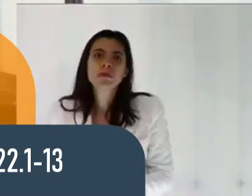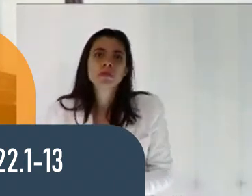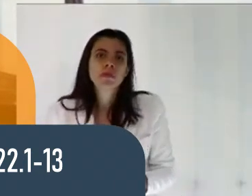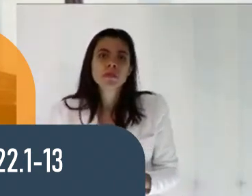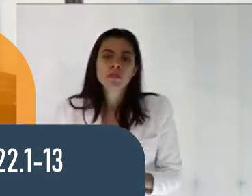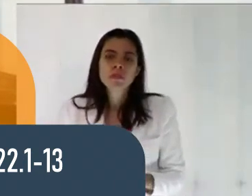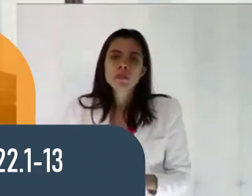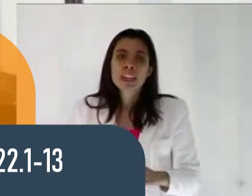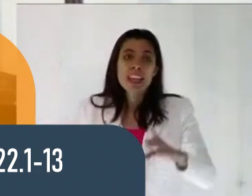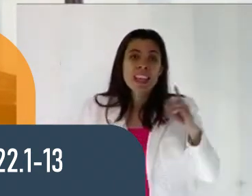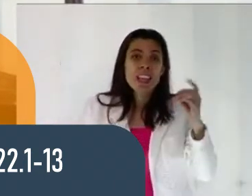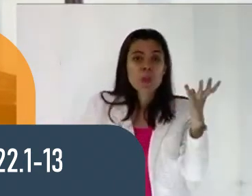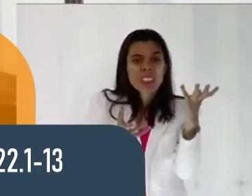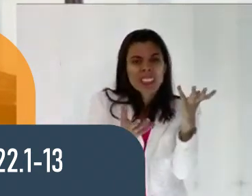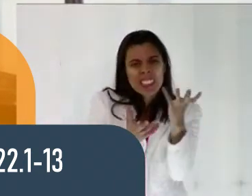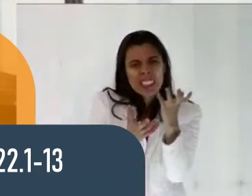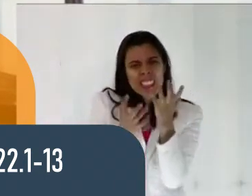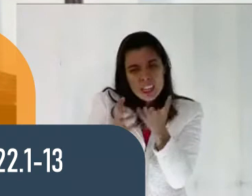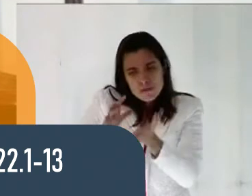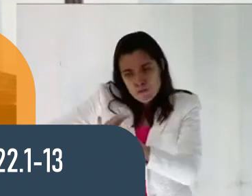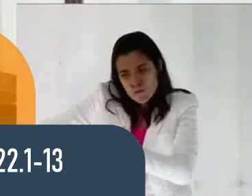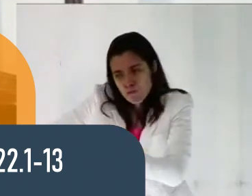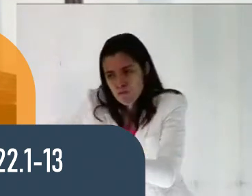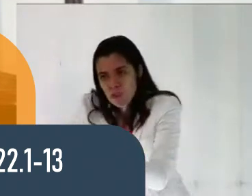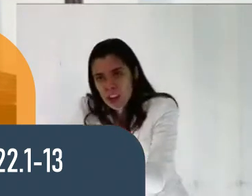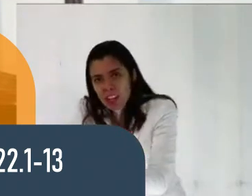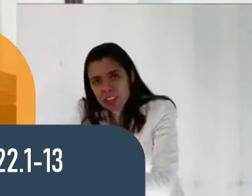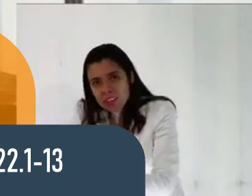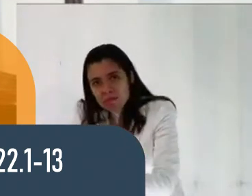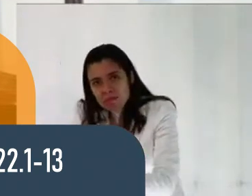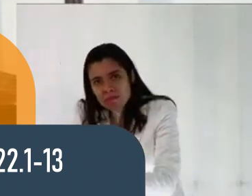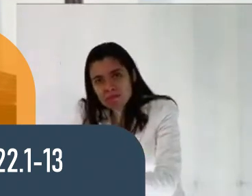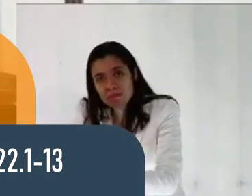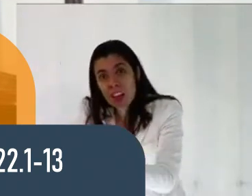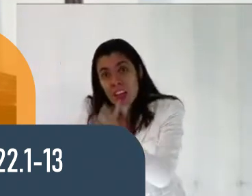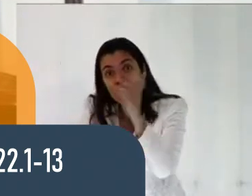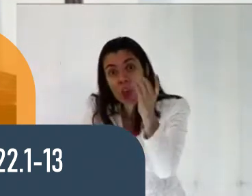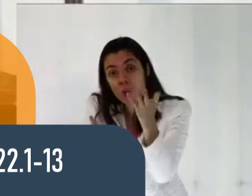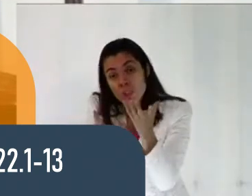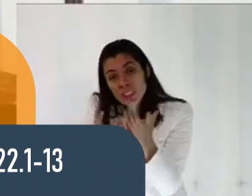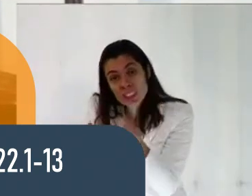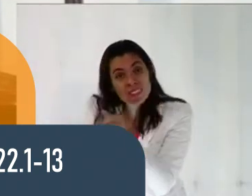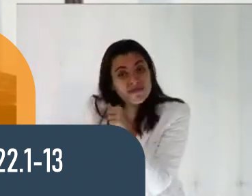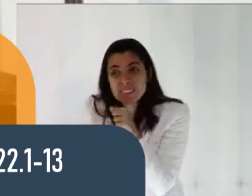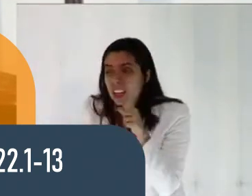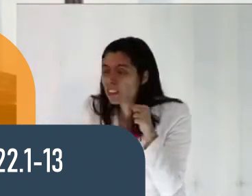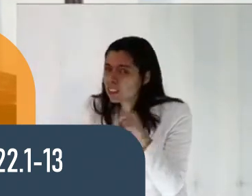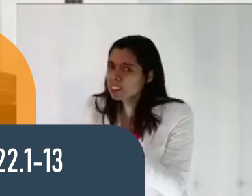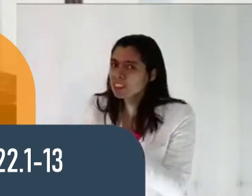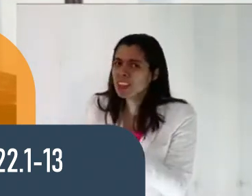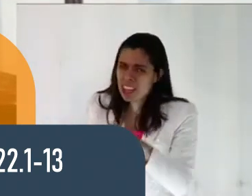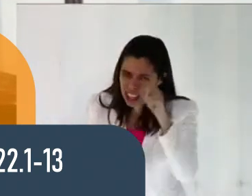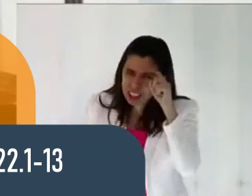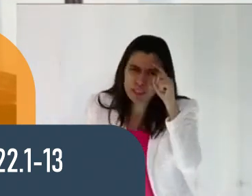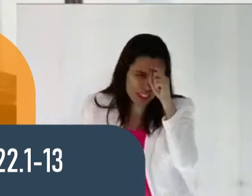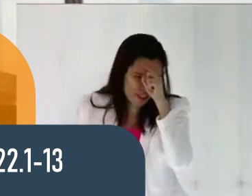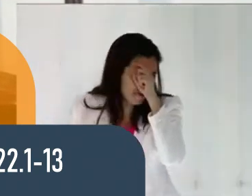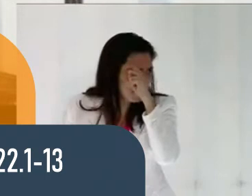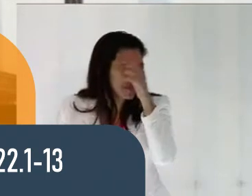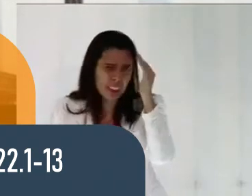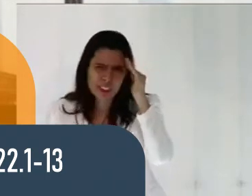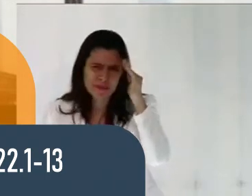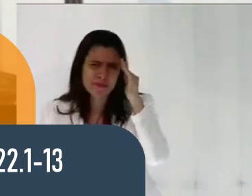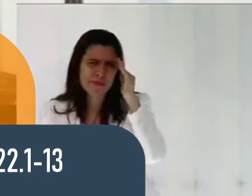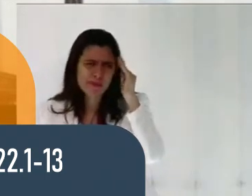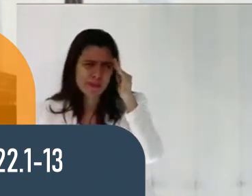todavia agradou ao Senhor moê-lo, fazendo enfermar. É difícil entendermos isso, irmãos,